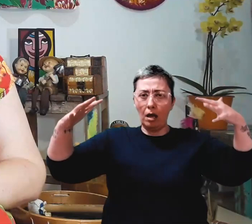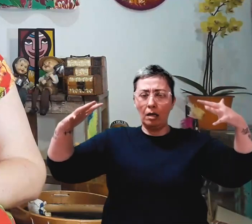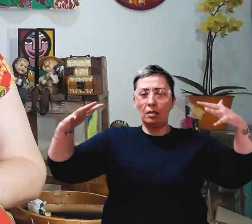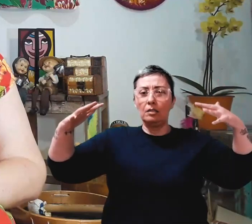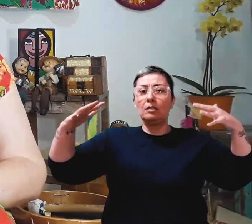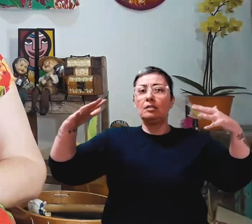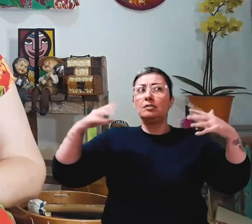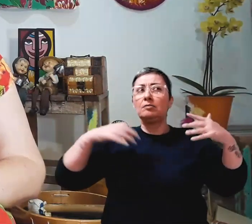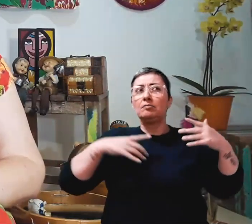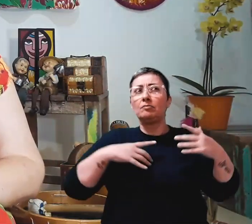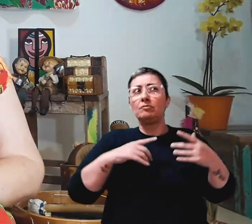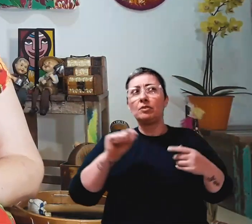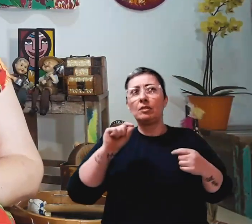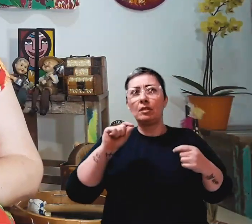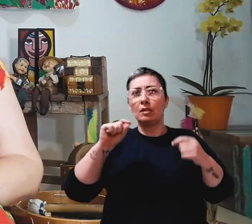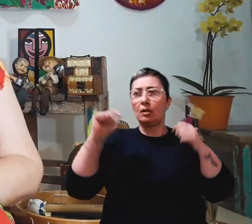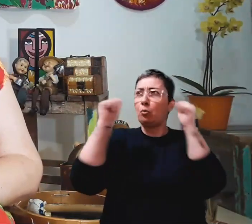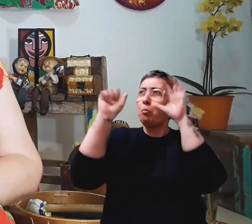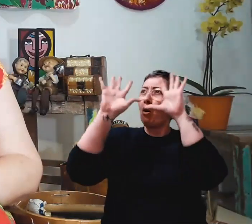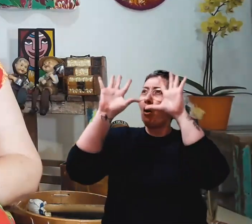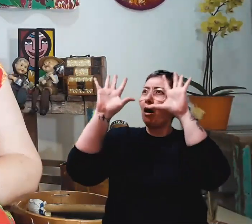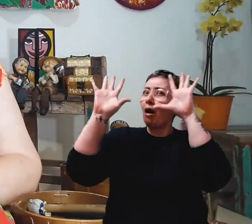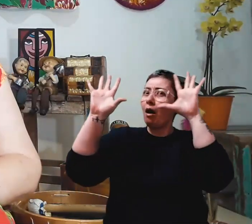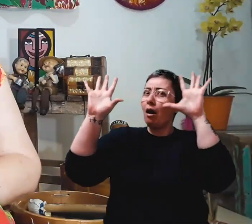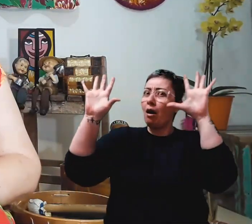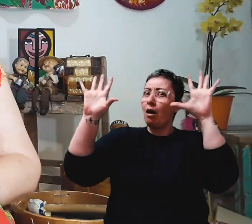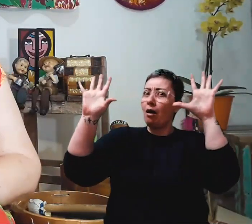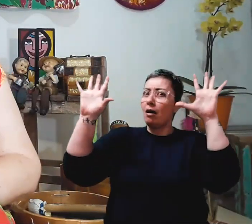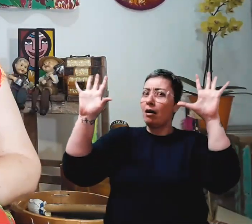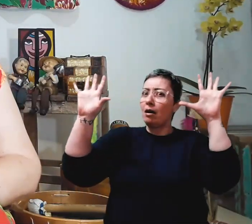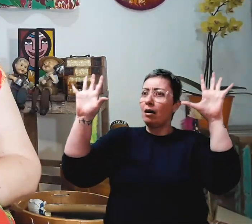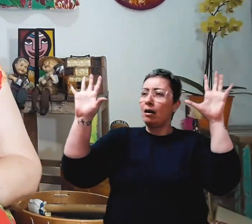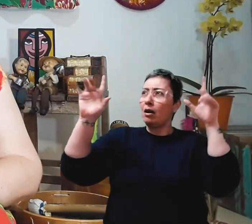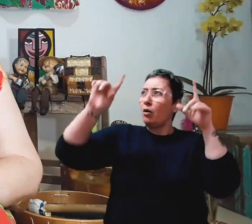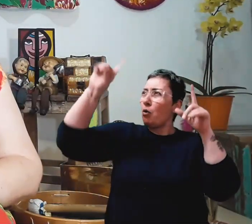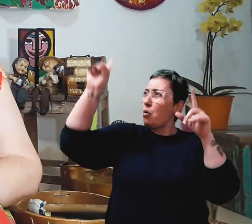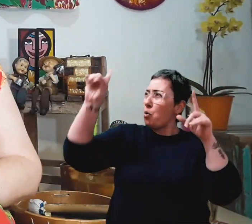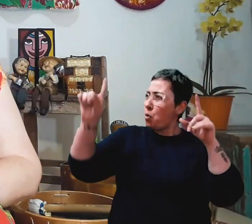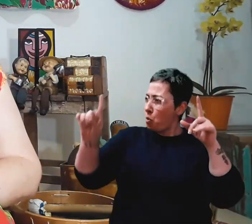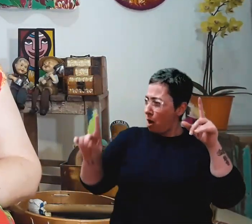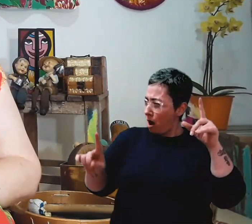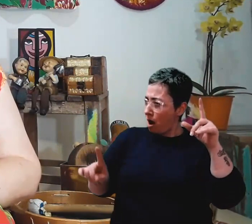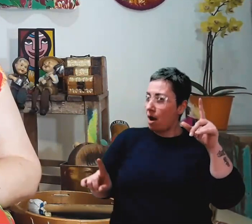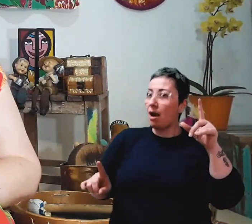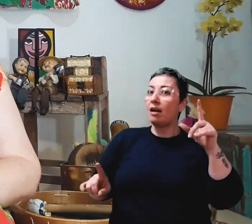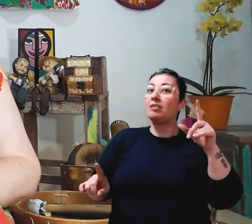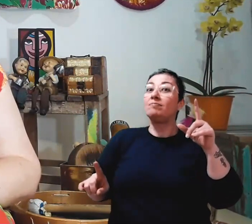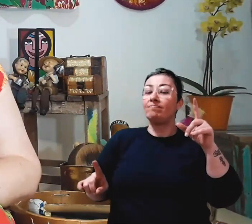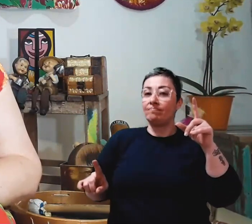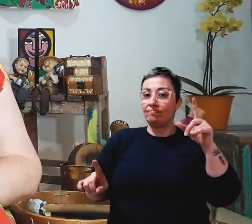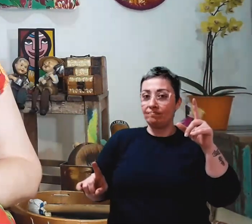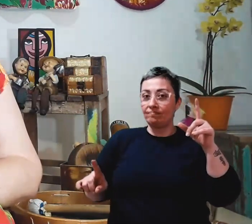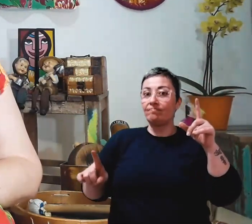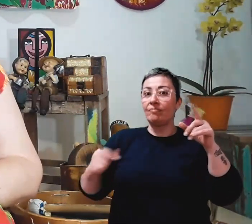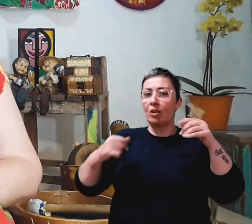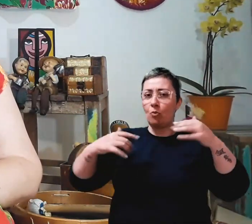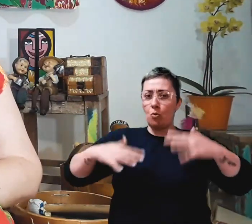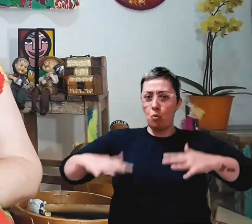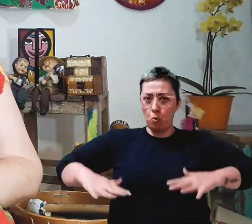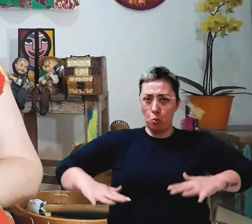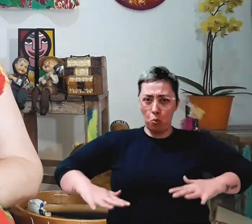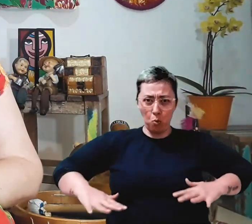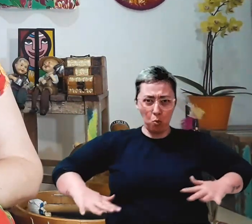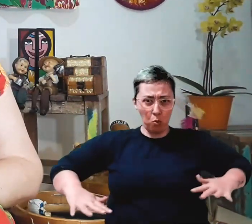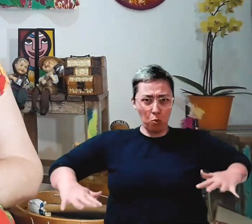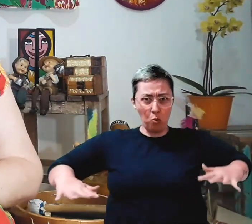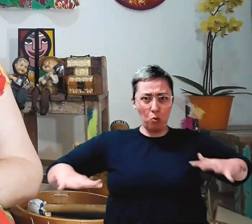trovão, um clarão de luz riscou o céu e tremeu